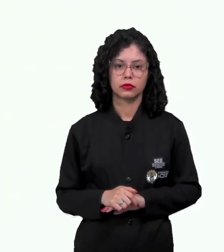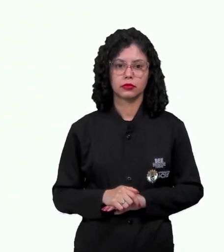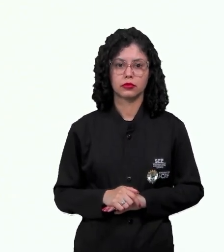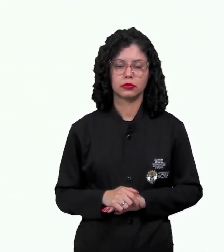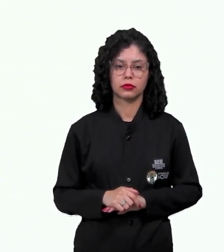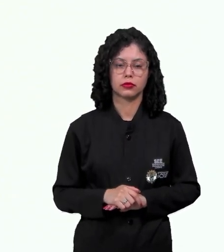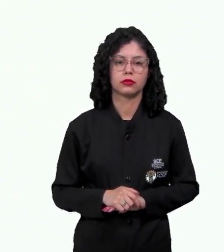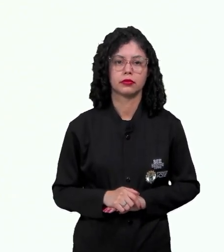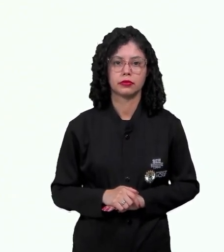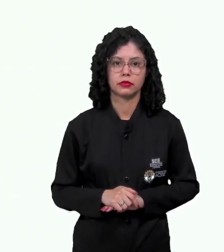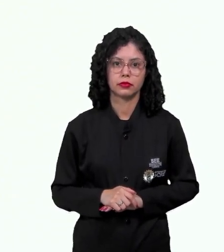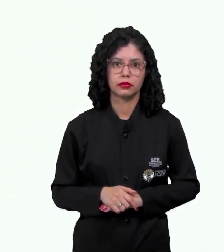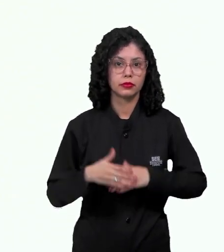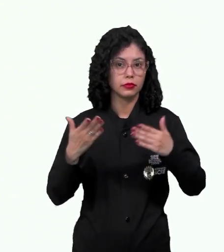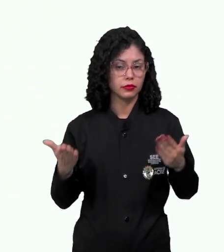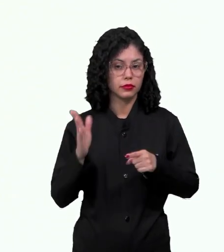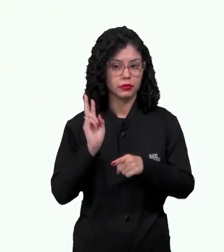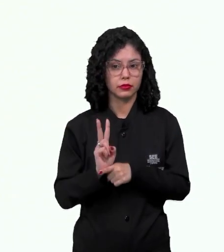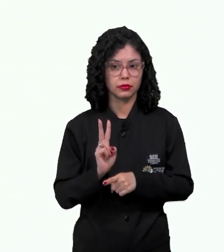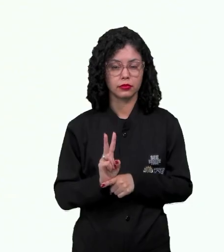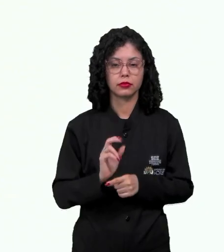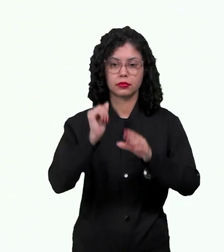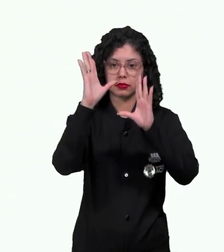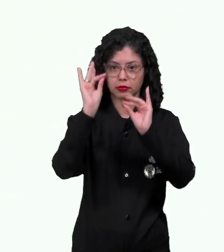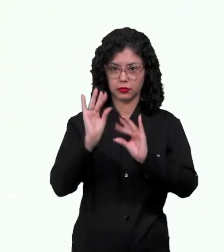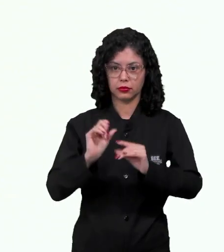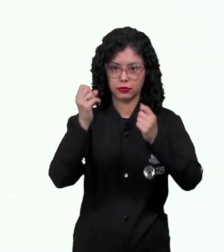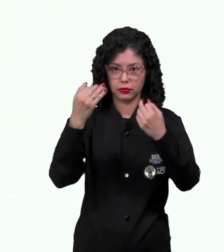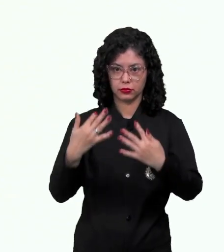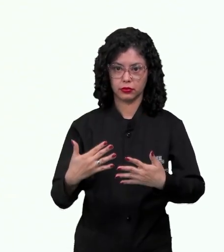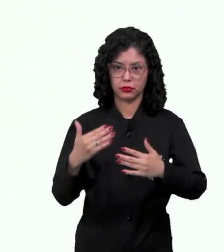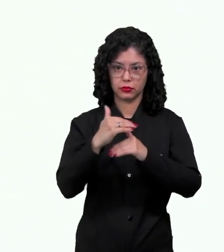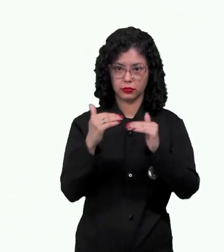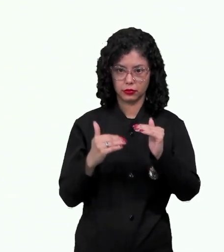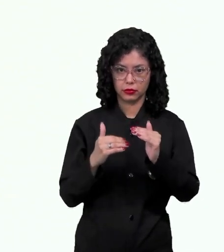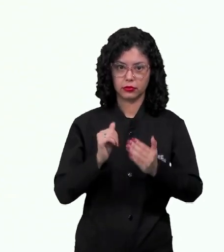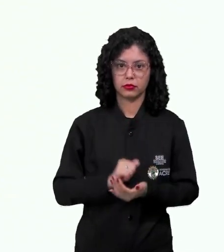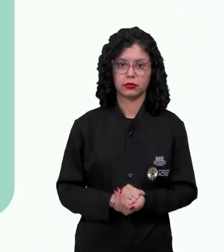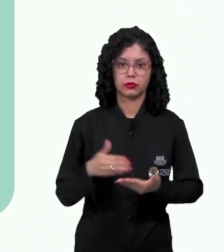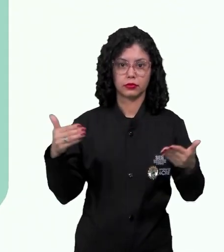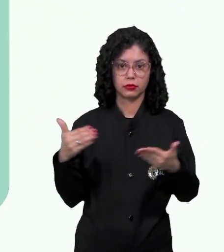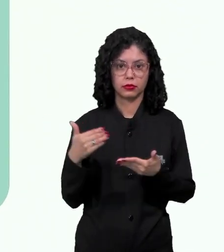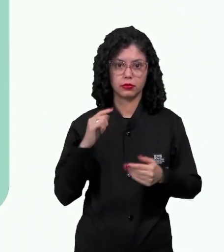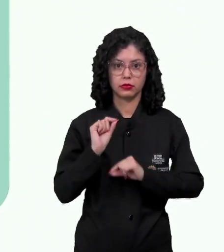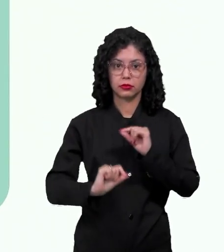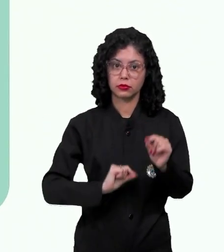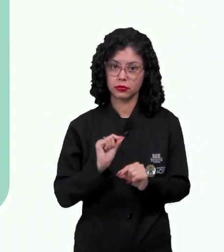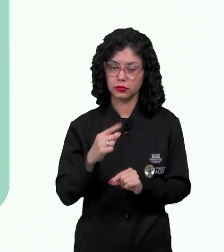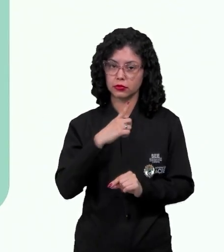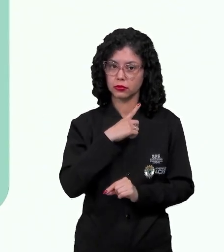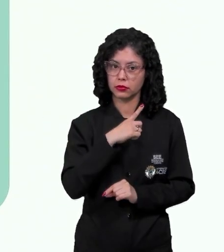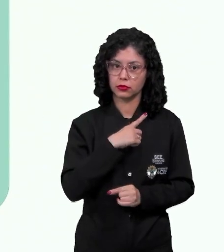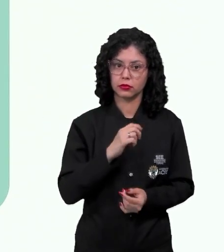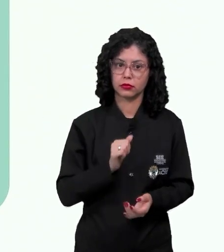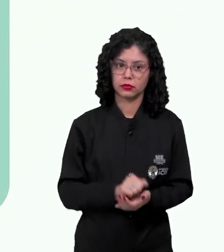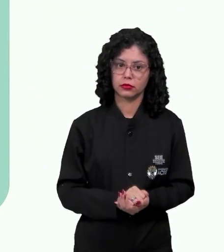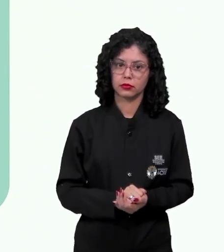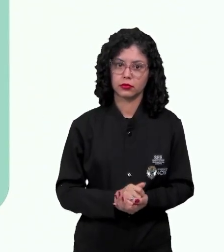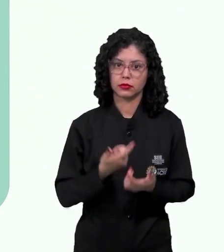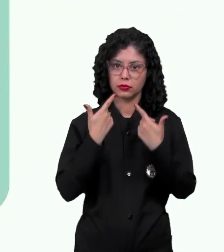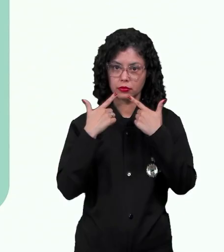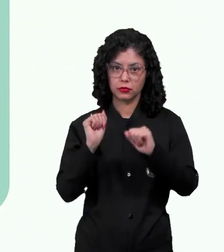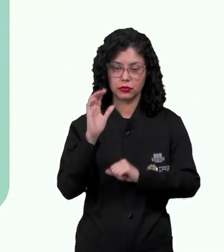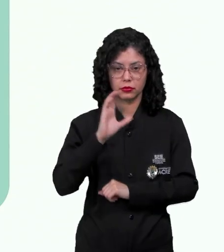mesmo os documentários que ajudam a contar sobre isso tudo. Agora, o que isso tem a ver com a